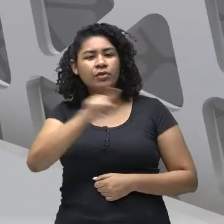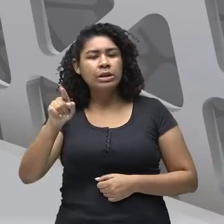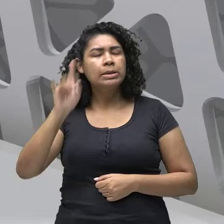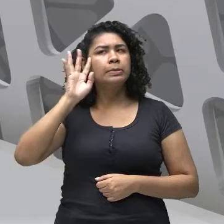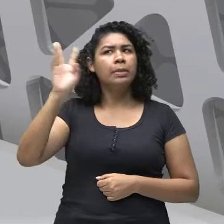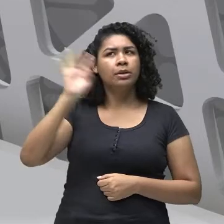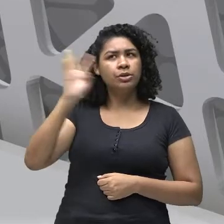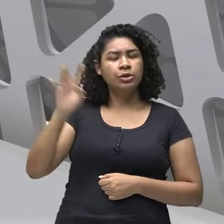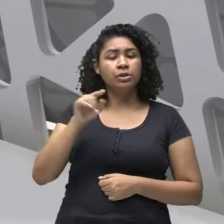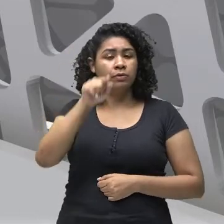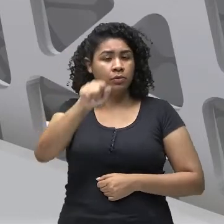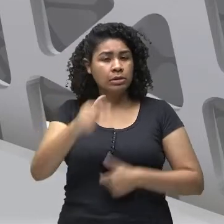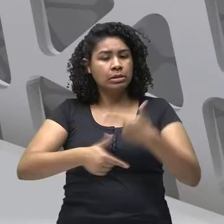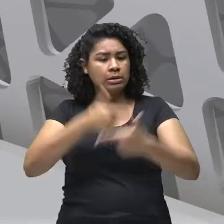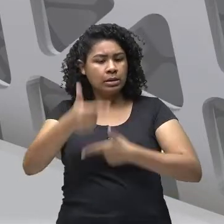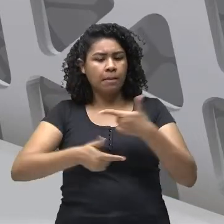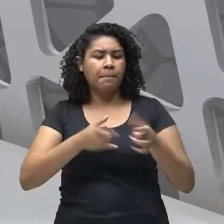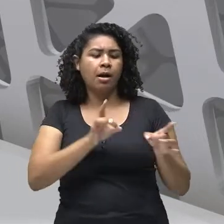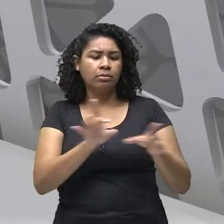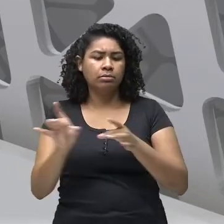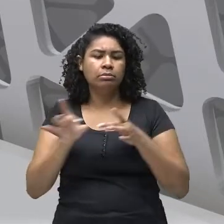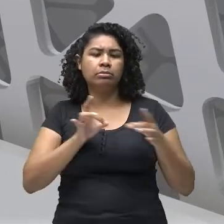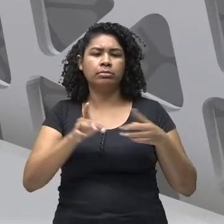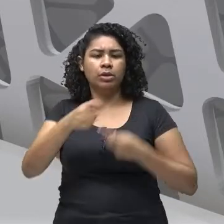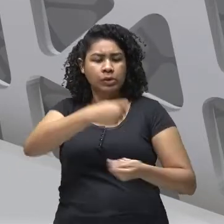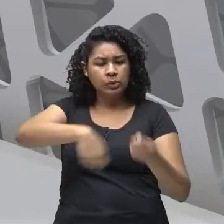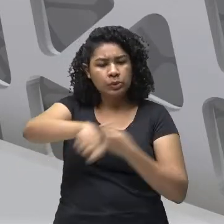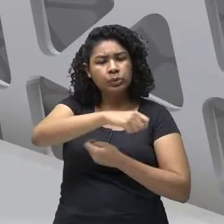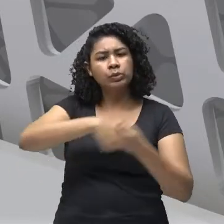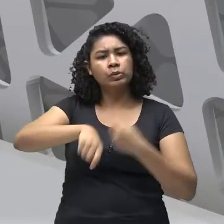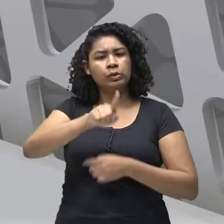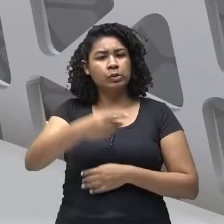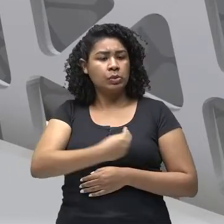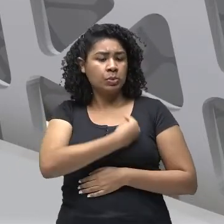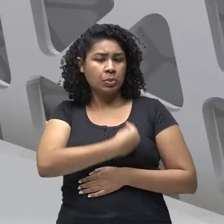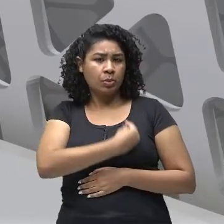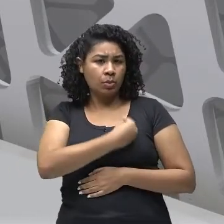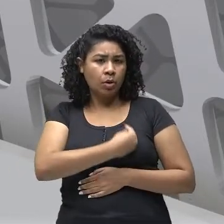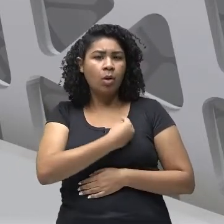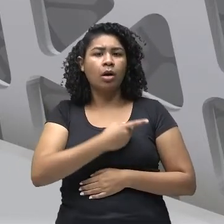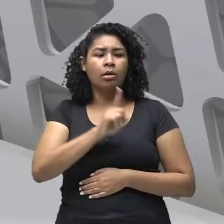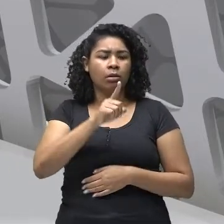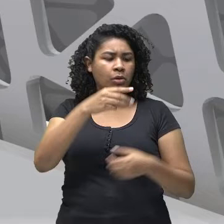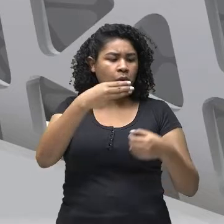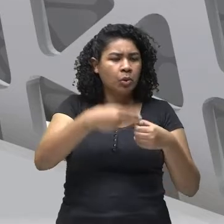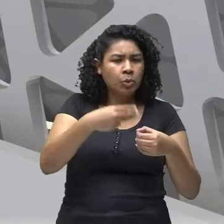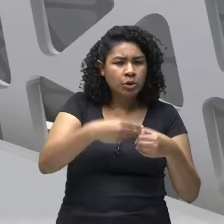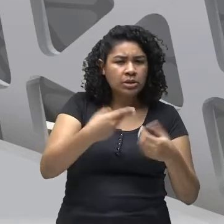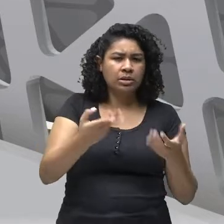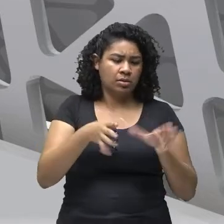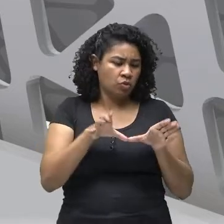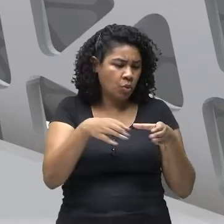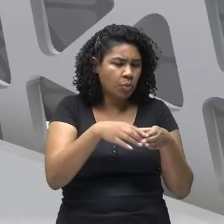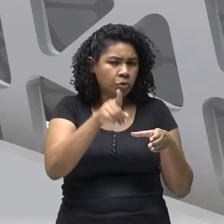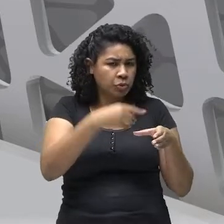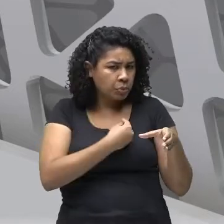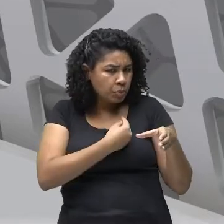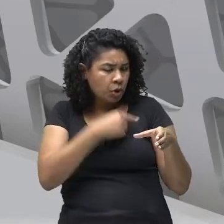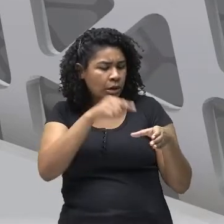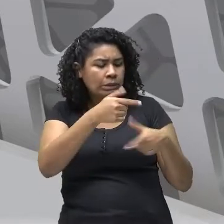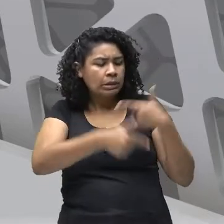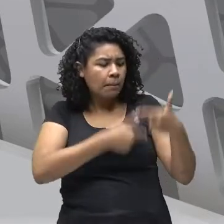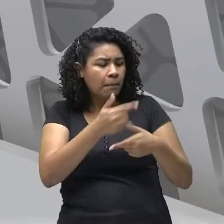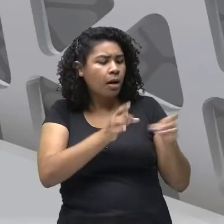é um comerciante, você está aí na sua comunidade, no seu município, mas você precisa